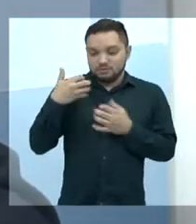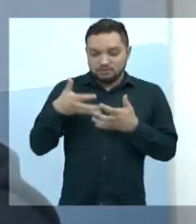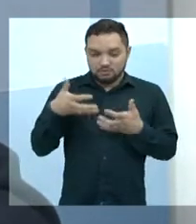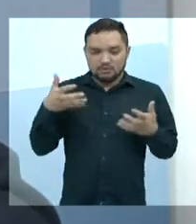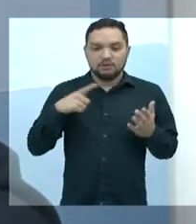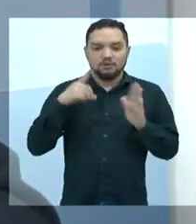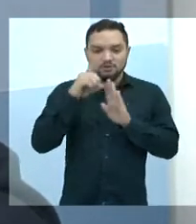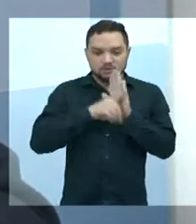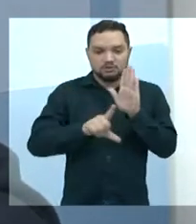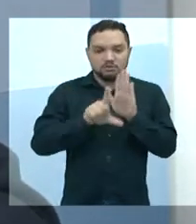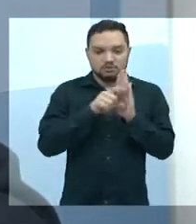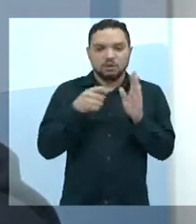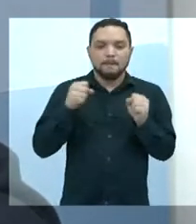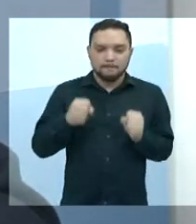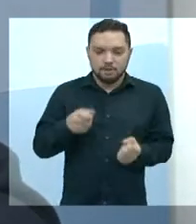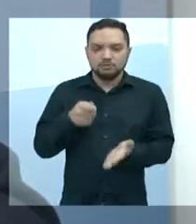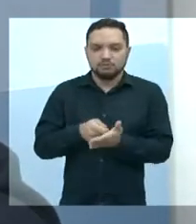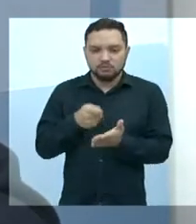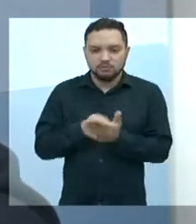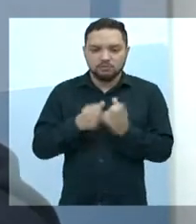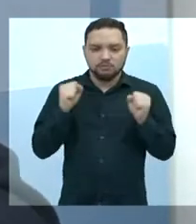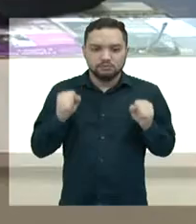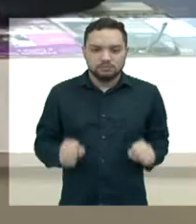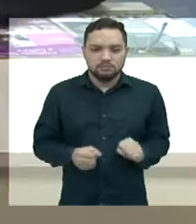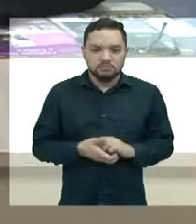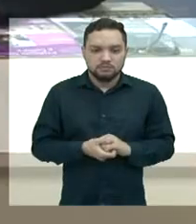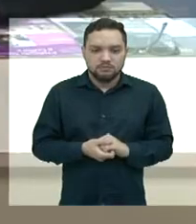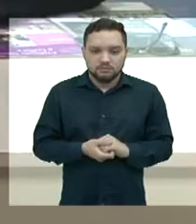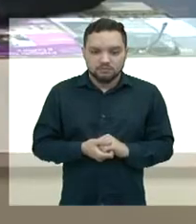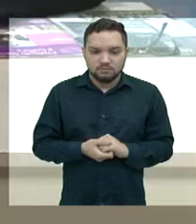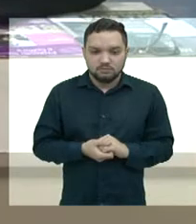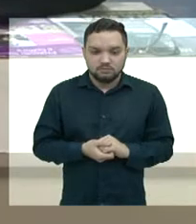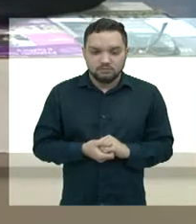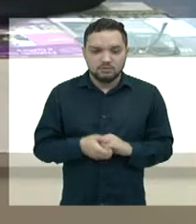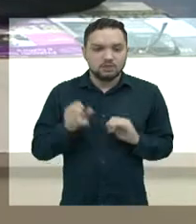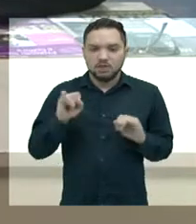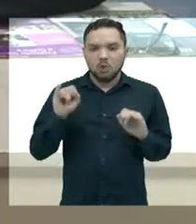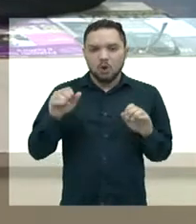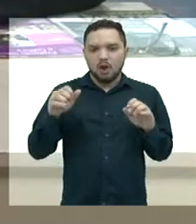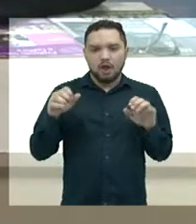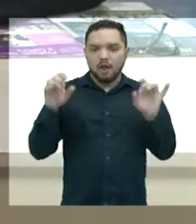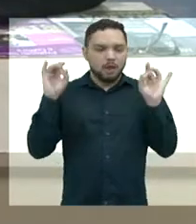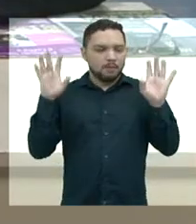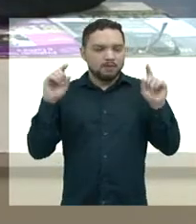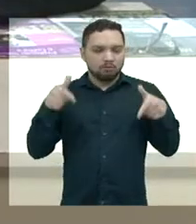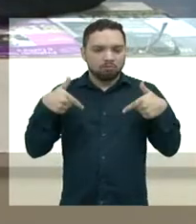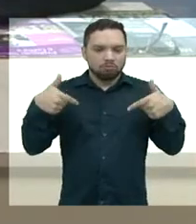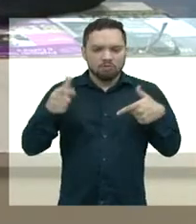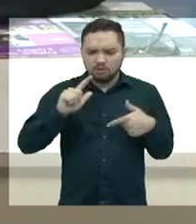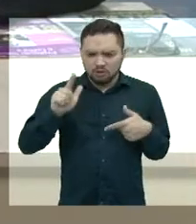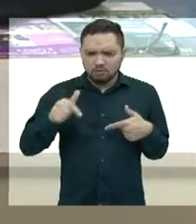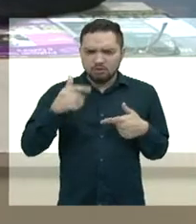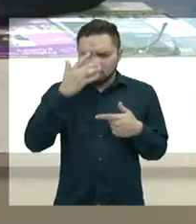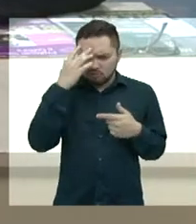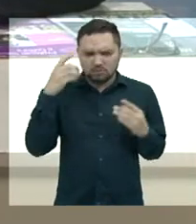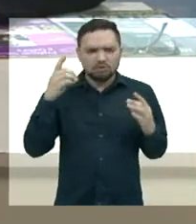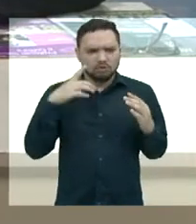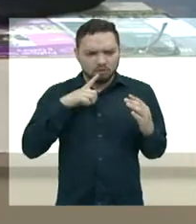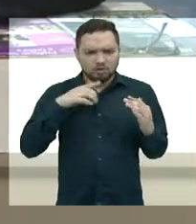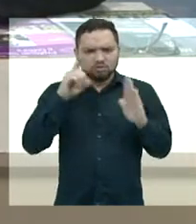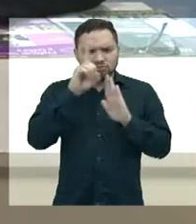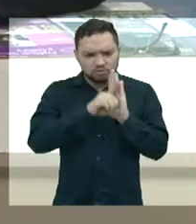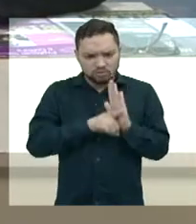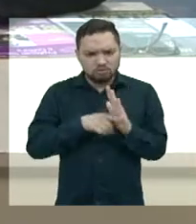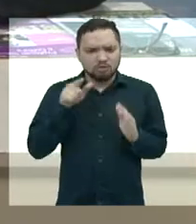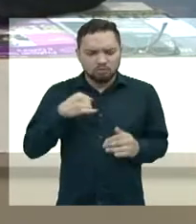a lei também pode exigir isso aí. Não é nem um privilégio, na verdade, é um atendimento à própria dignidade do ser humano. Sim. Né?